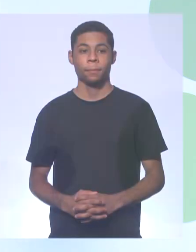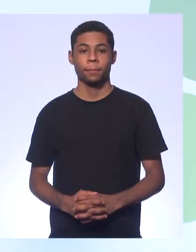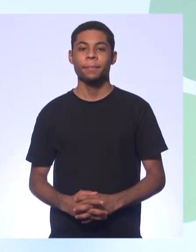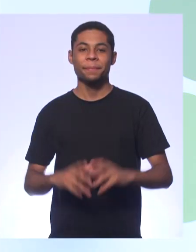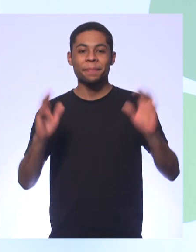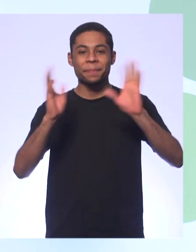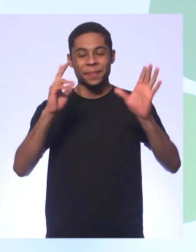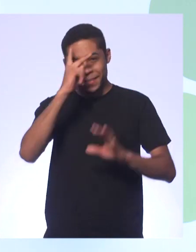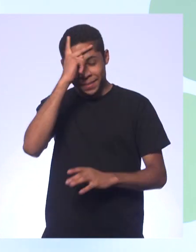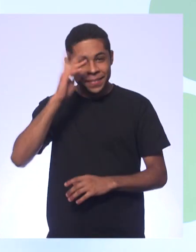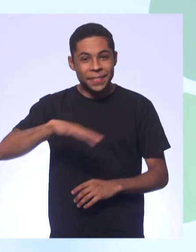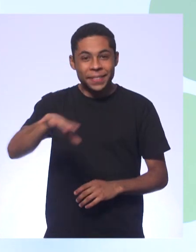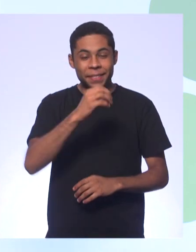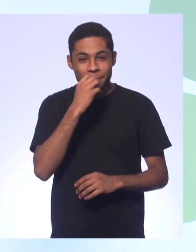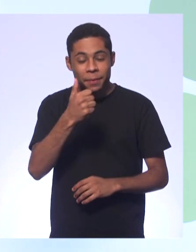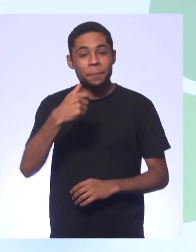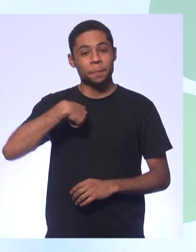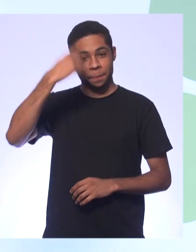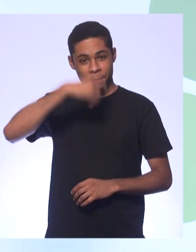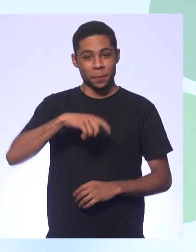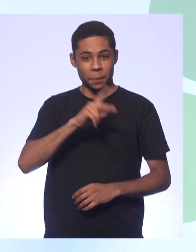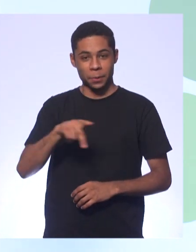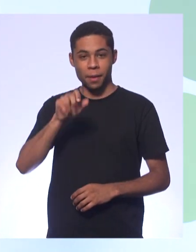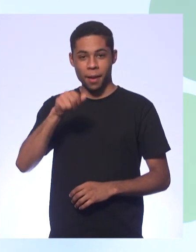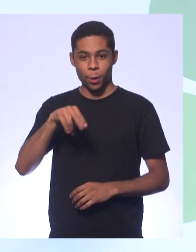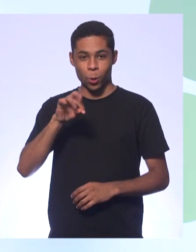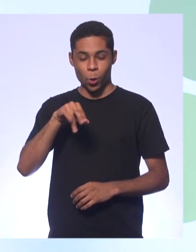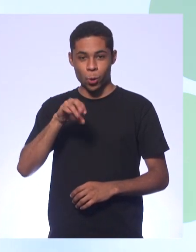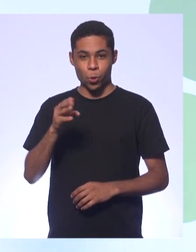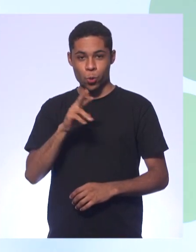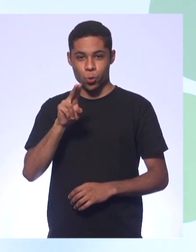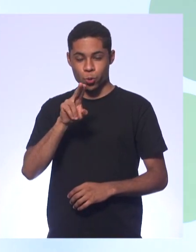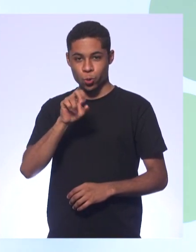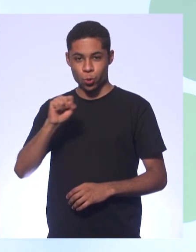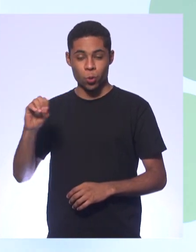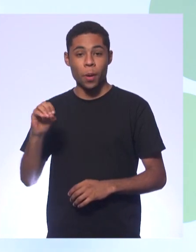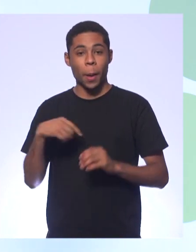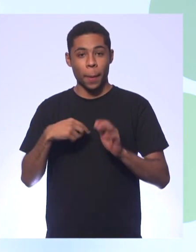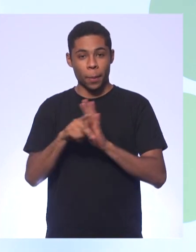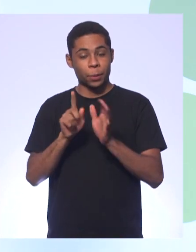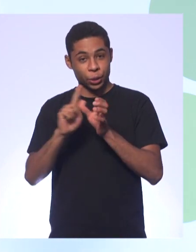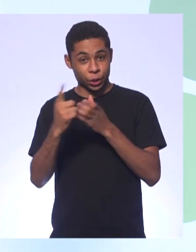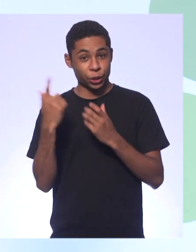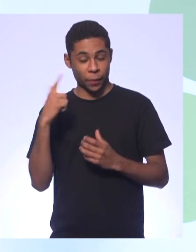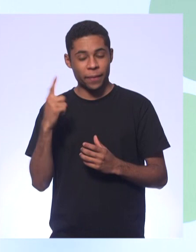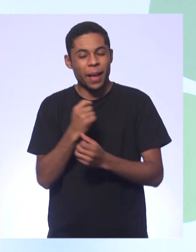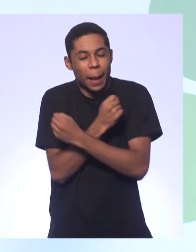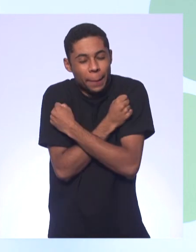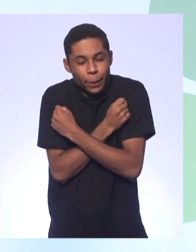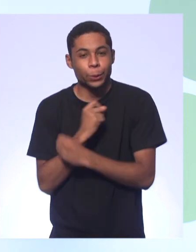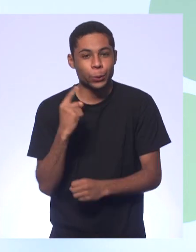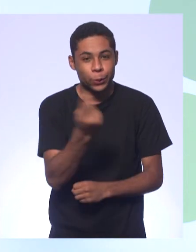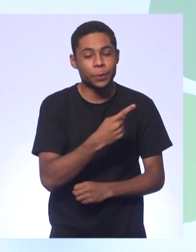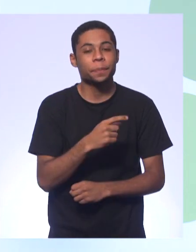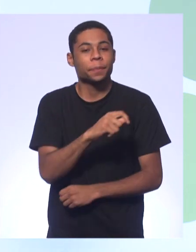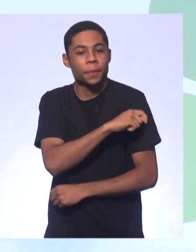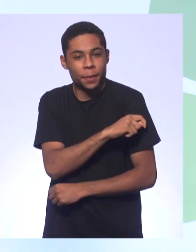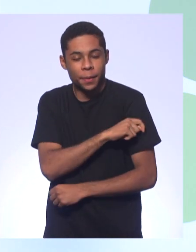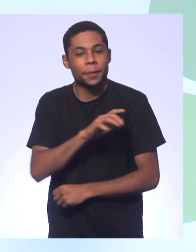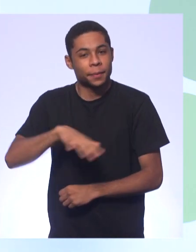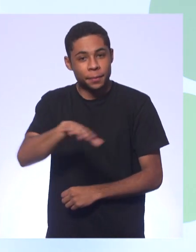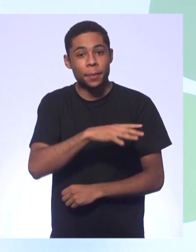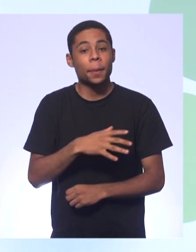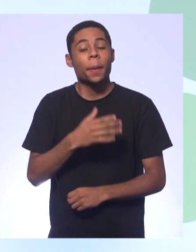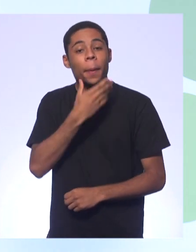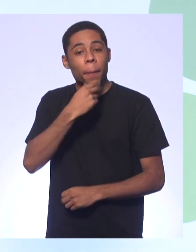o Olá pessoal eu sou professor Antônio Russo de geografia né dá um abraço aí para todos os alunos aí e professores e